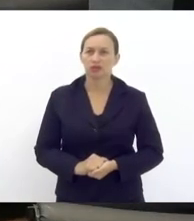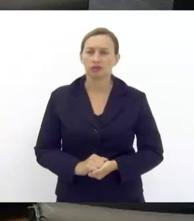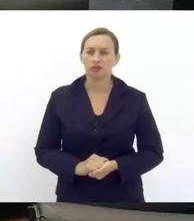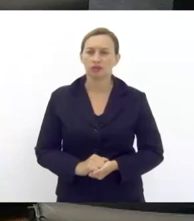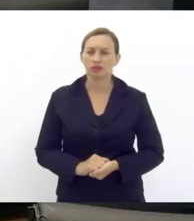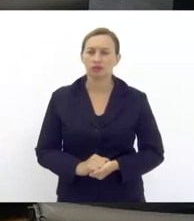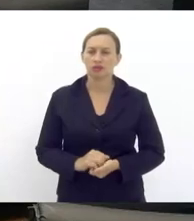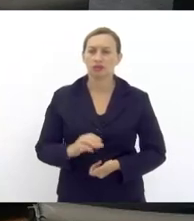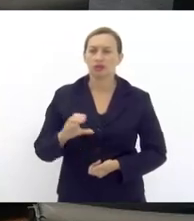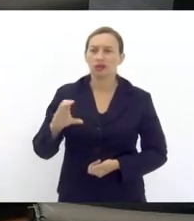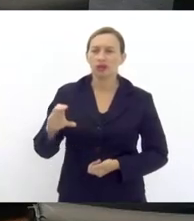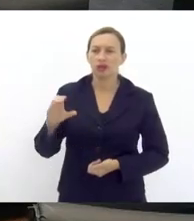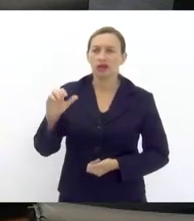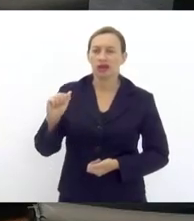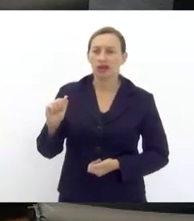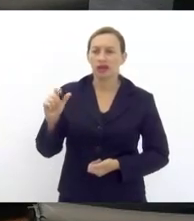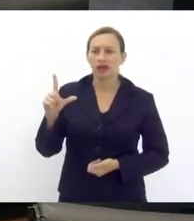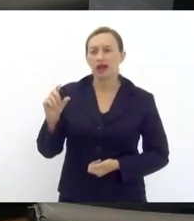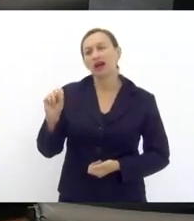Carlos Macedo.